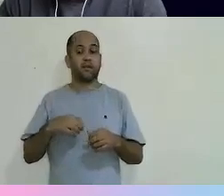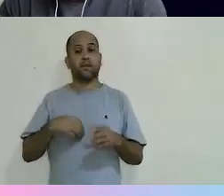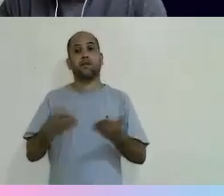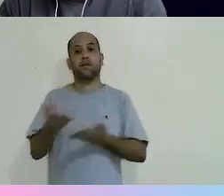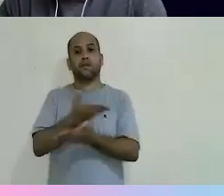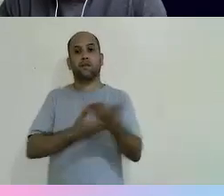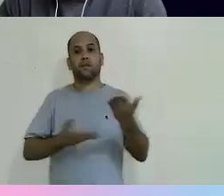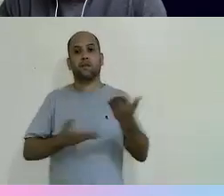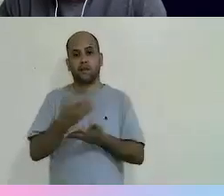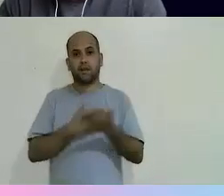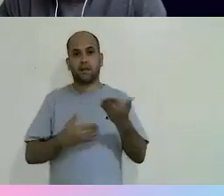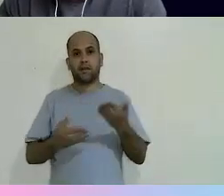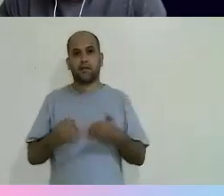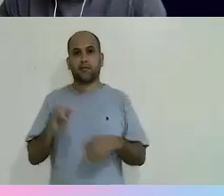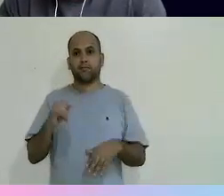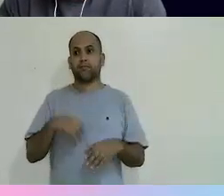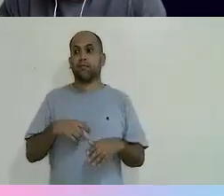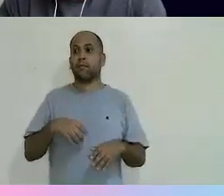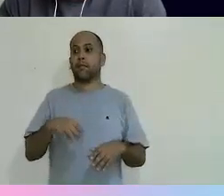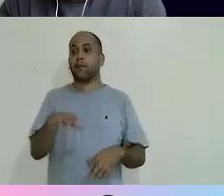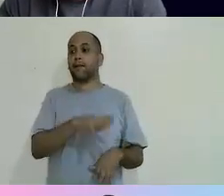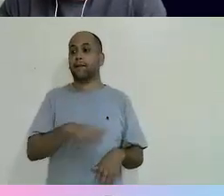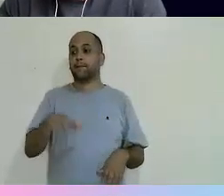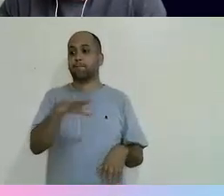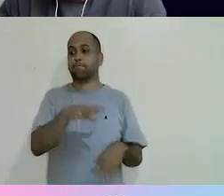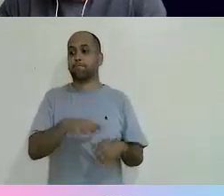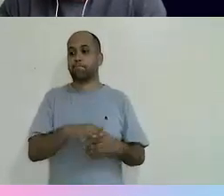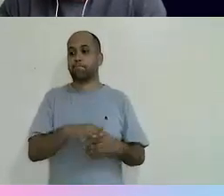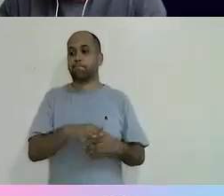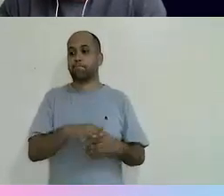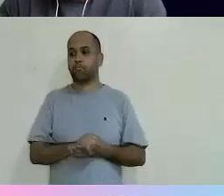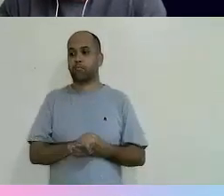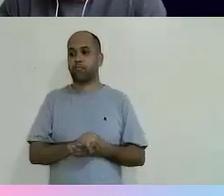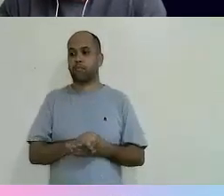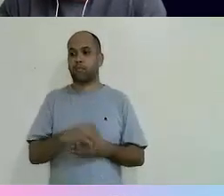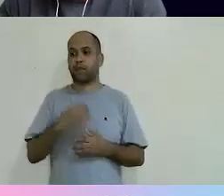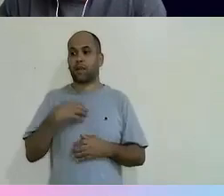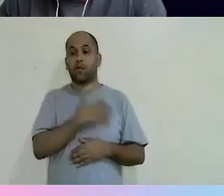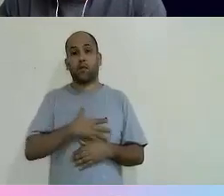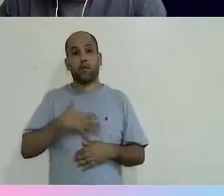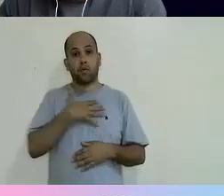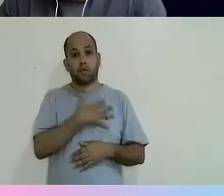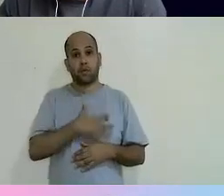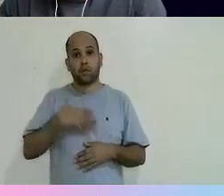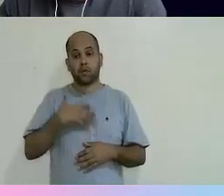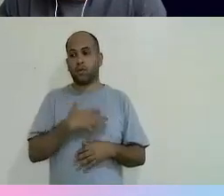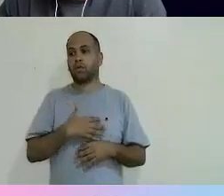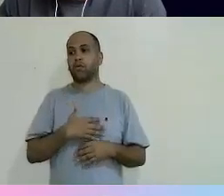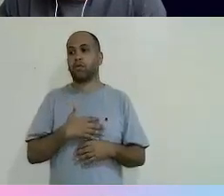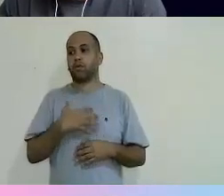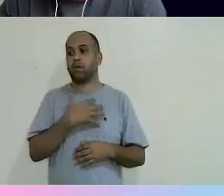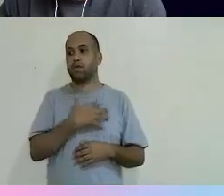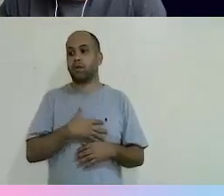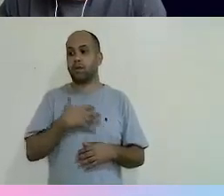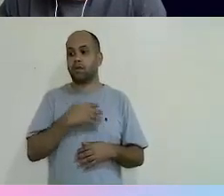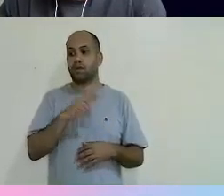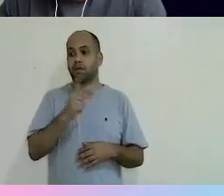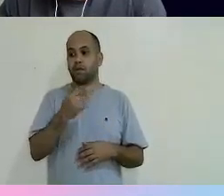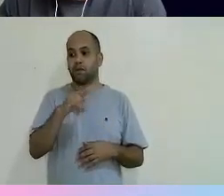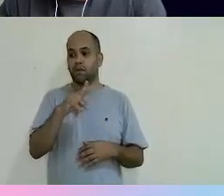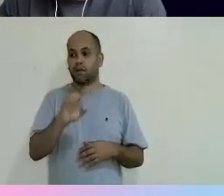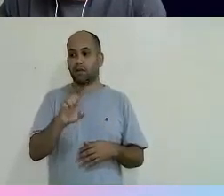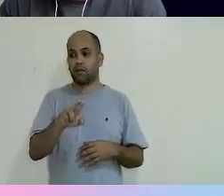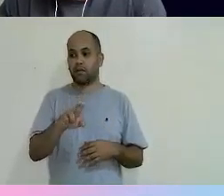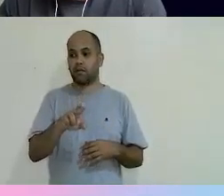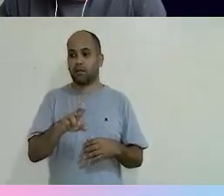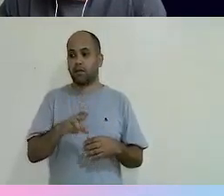se a gente for para o mercado entender necessidade... eu gosto muito, a Hyper Island, que é uma instituição de